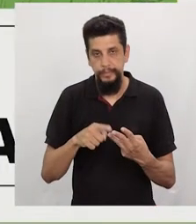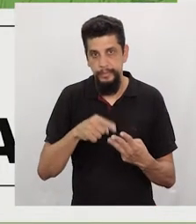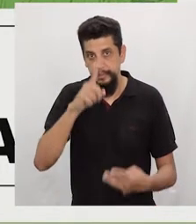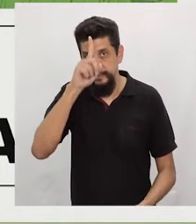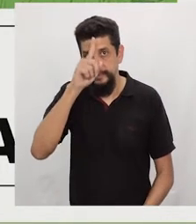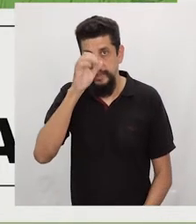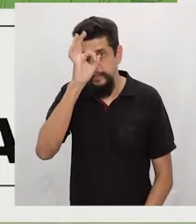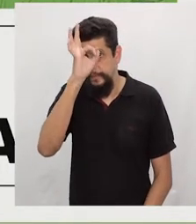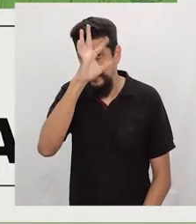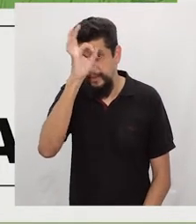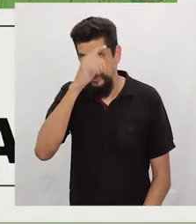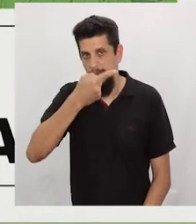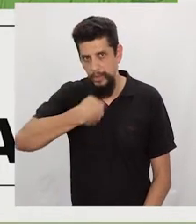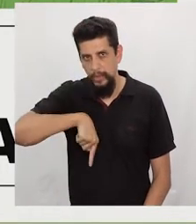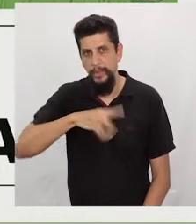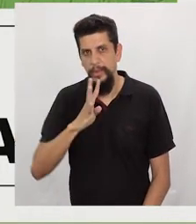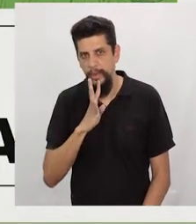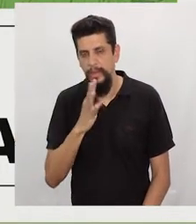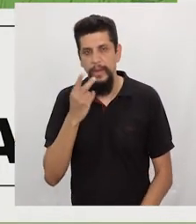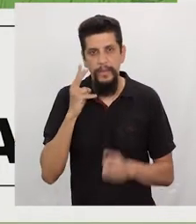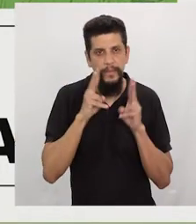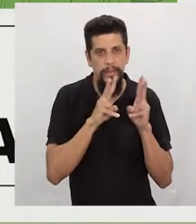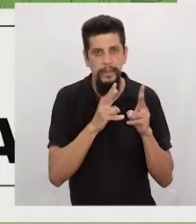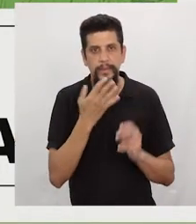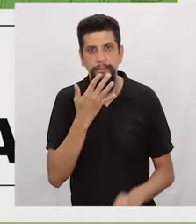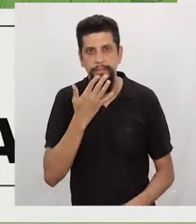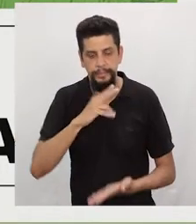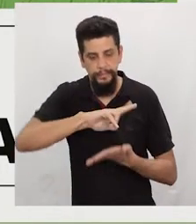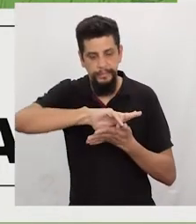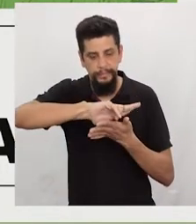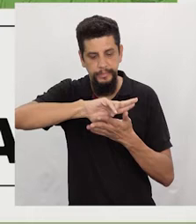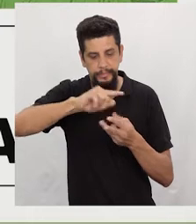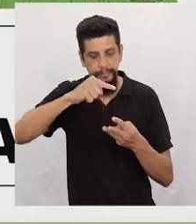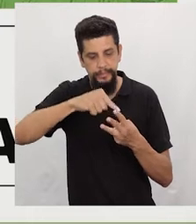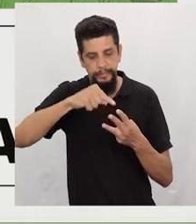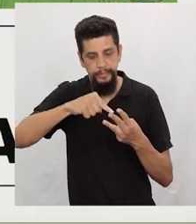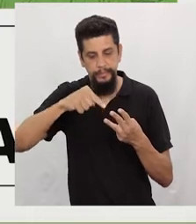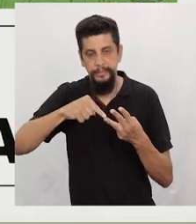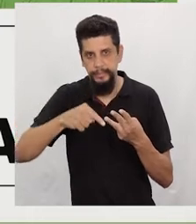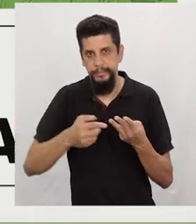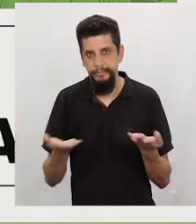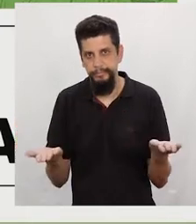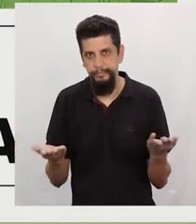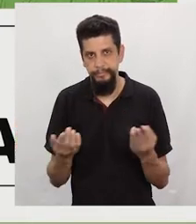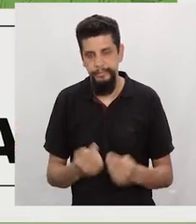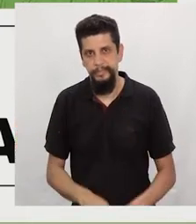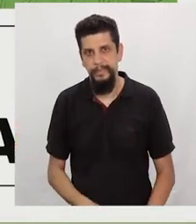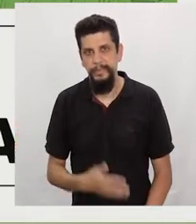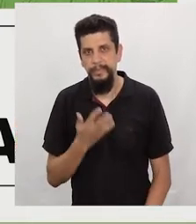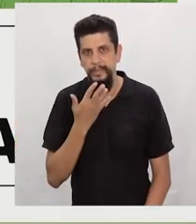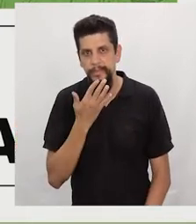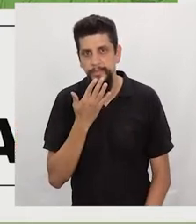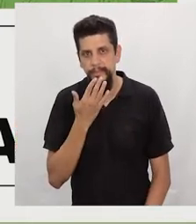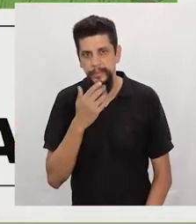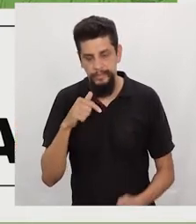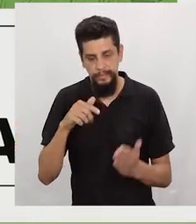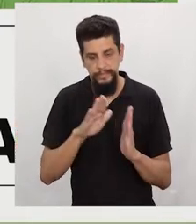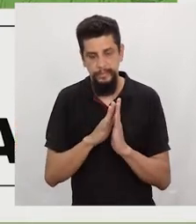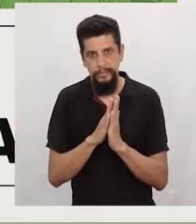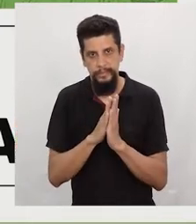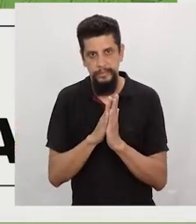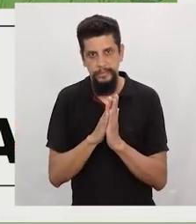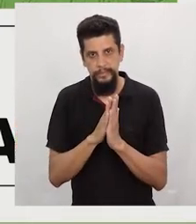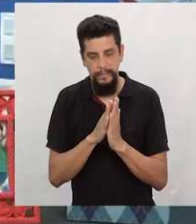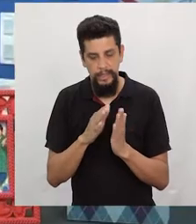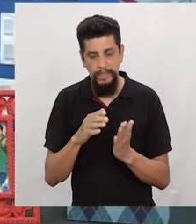que é este que nós conhecemos. Vocês viram que as cores dos livros também são correspondentes às cores da capa